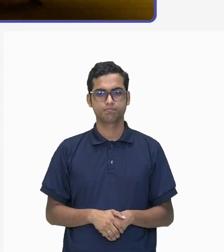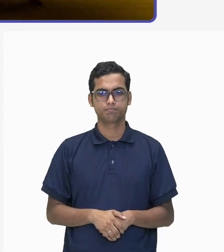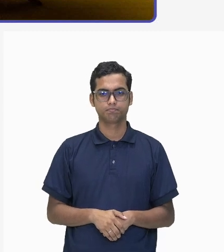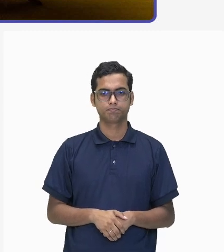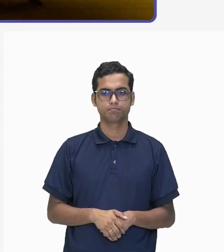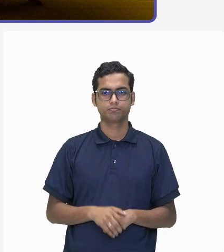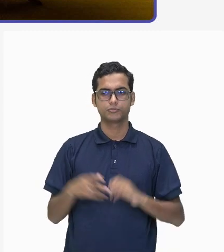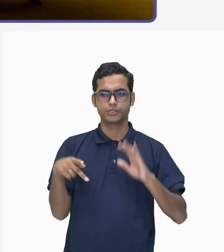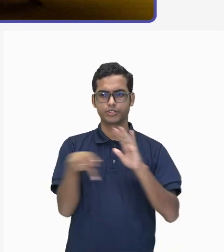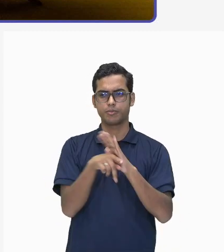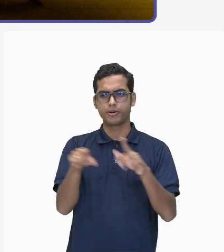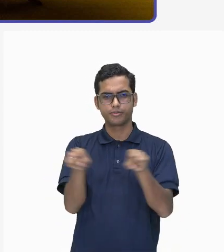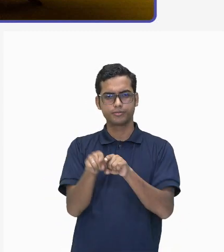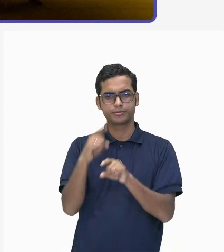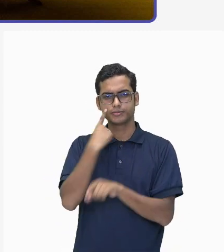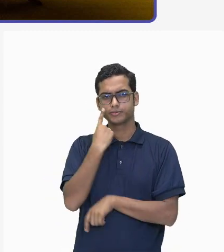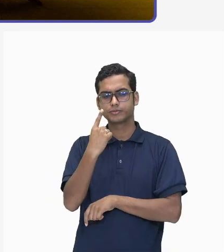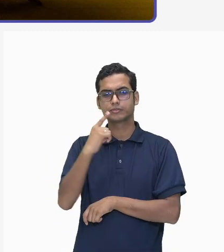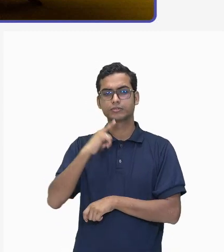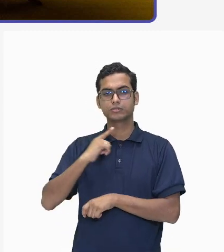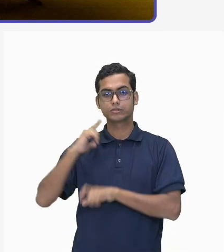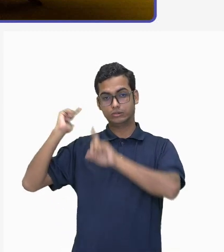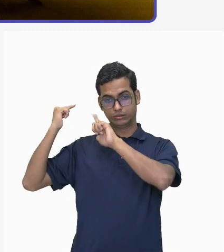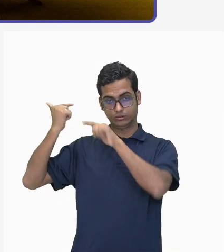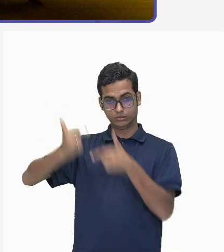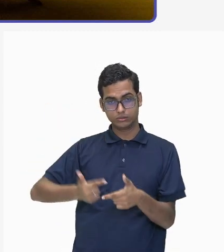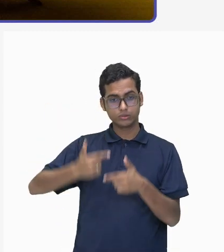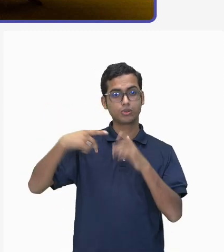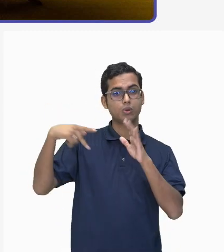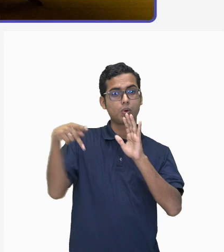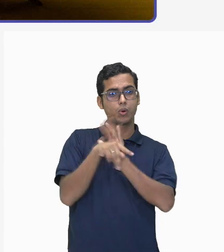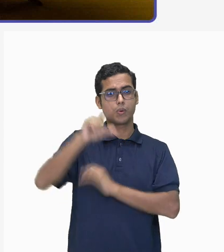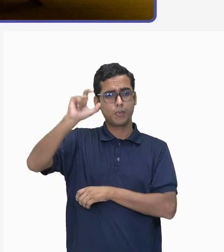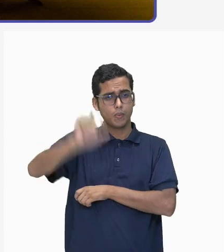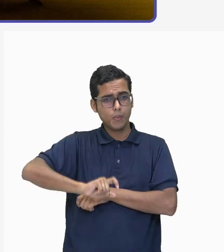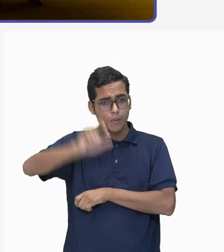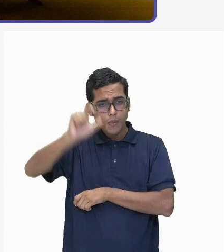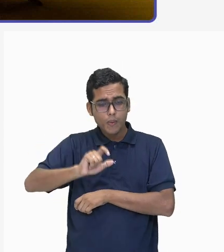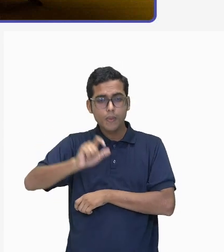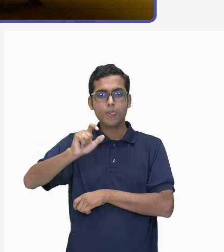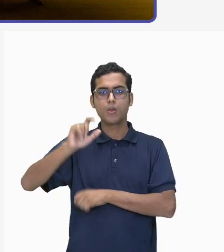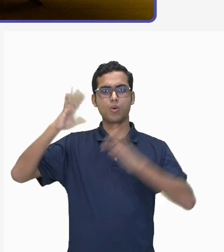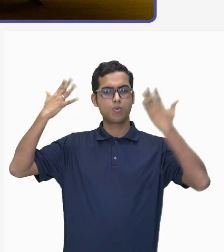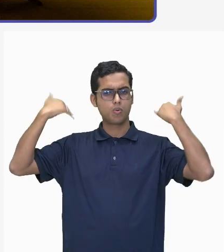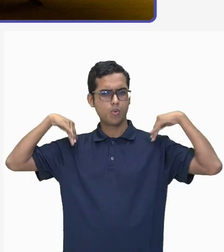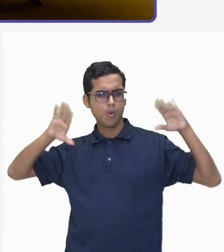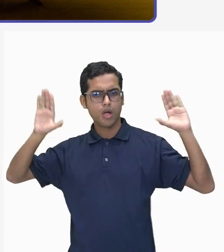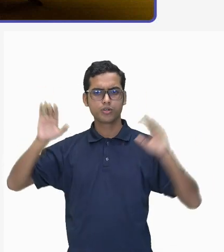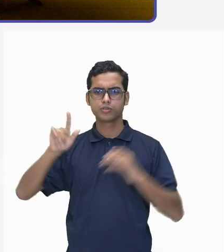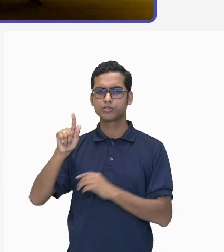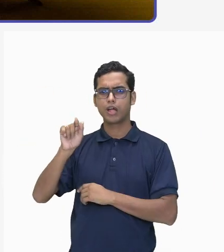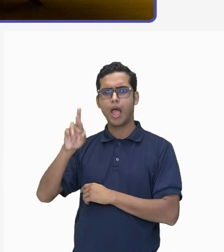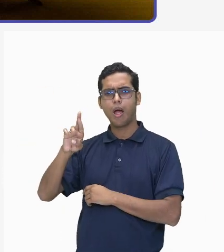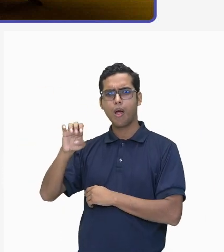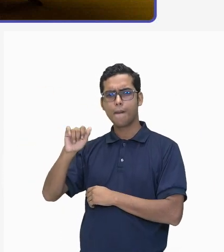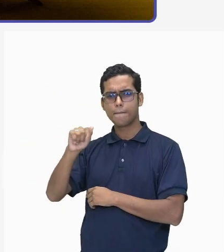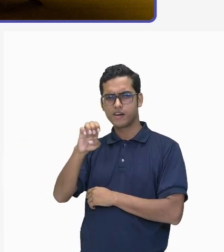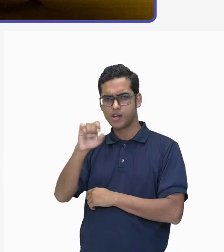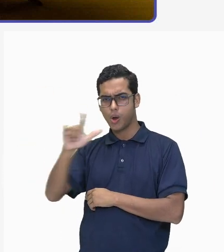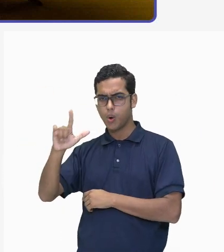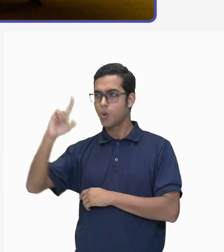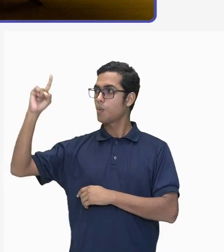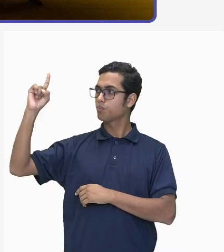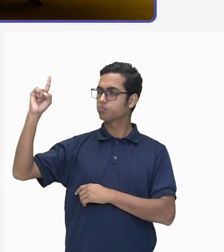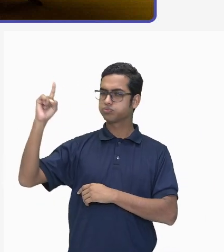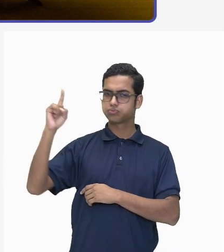tradição islâmica, o anjo Gabriel ditou ao profeta Maomé todos os ensinamentos contidos no Alcorão, revelando assim